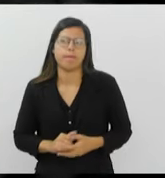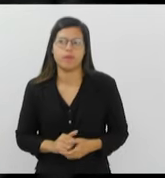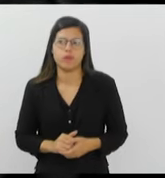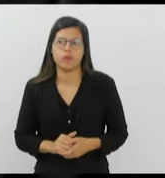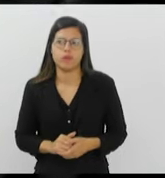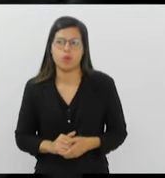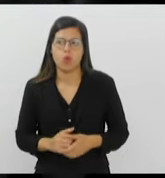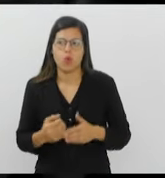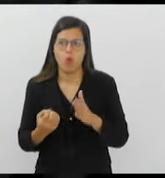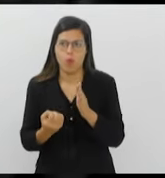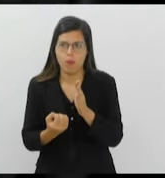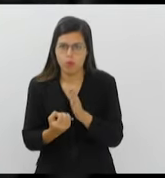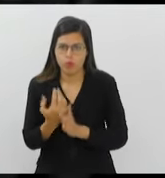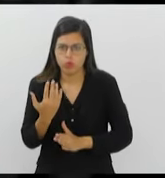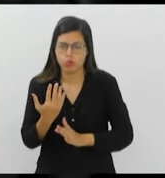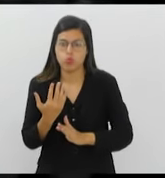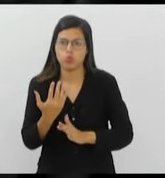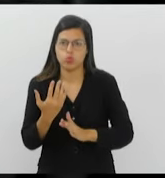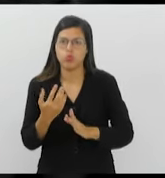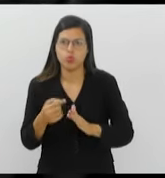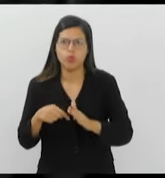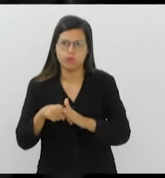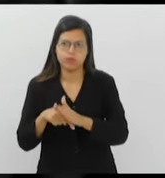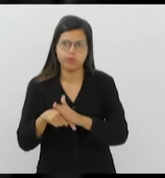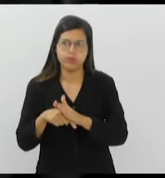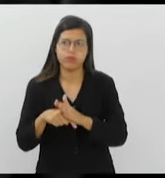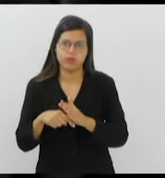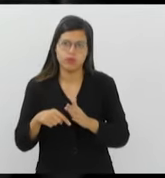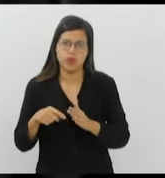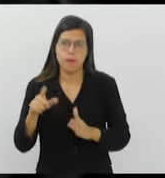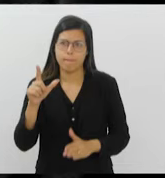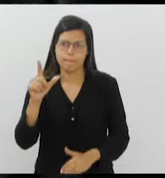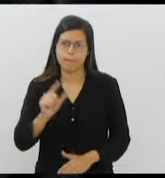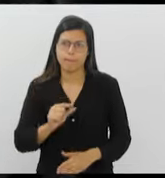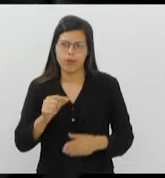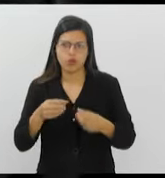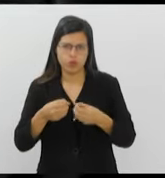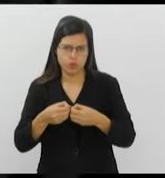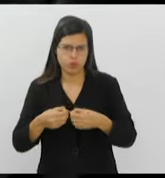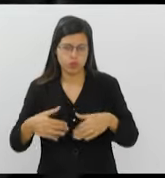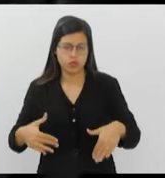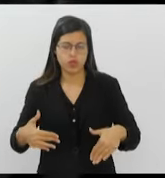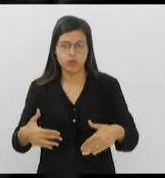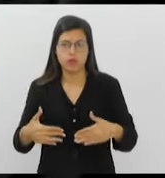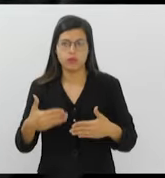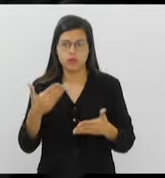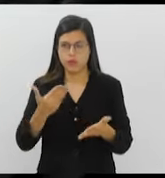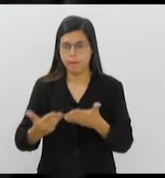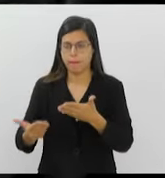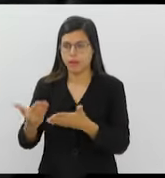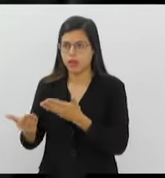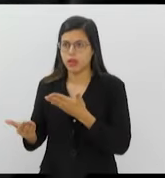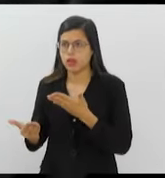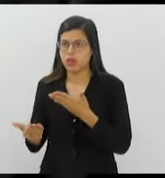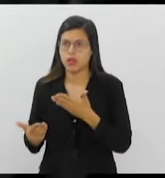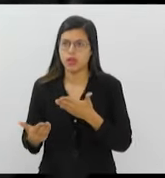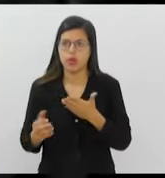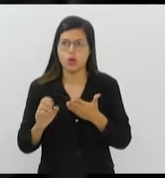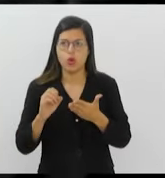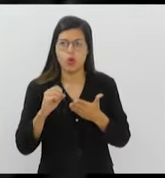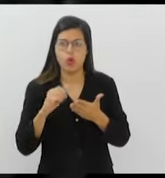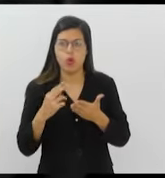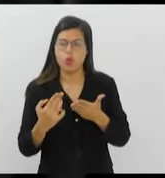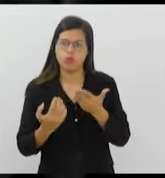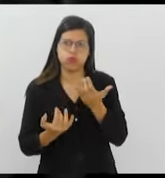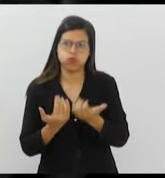um produto fóssil, mas de menos agressão, o que nós estamos perdendo na reinjeção disso, ou queimando lá